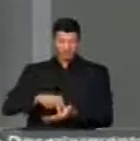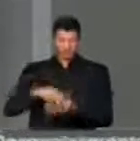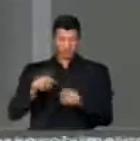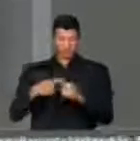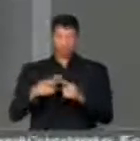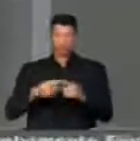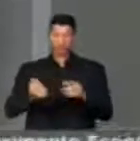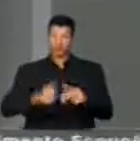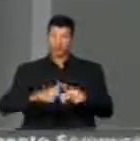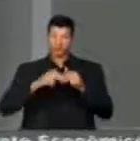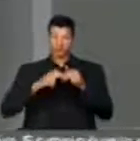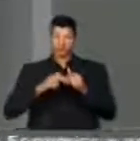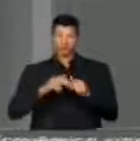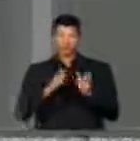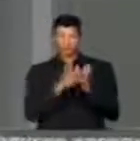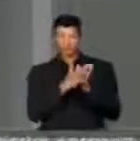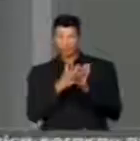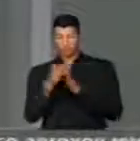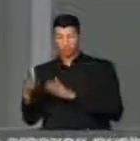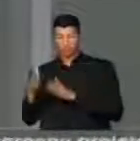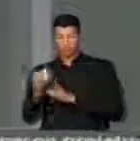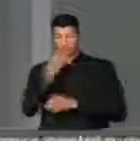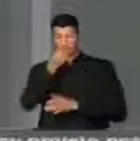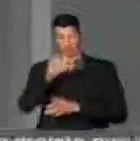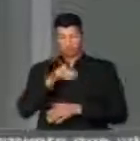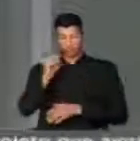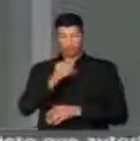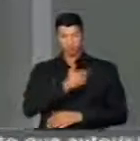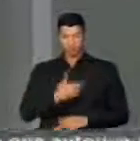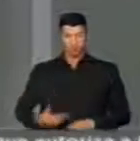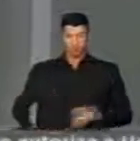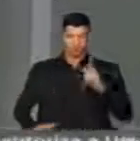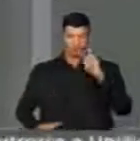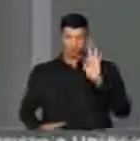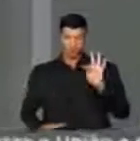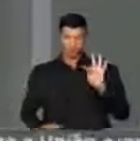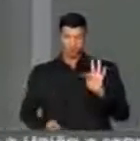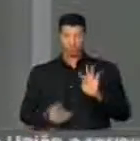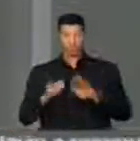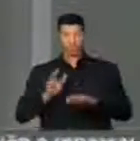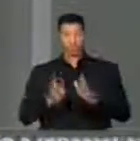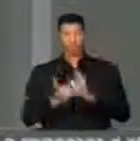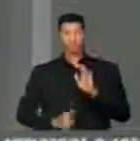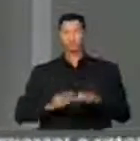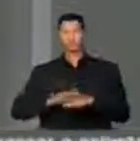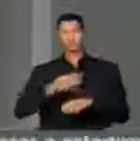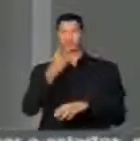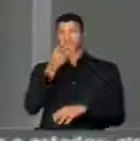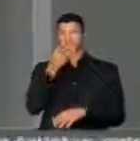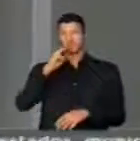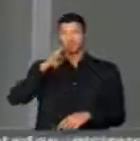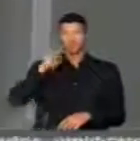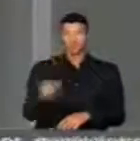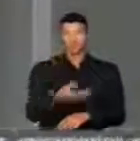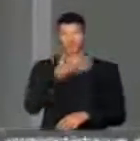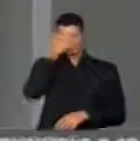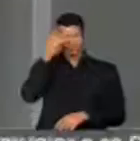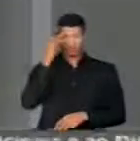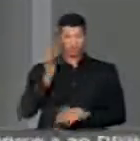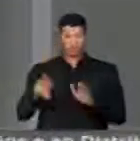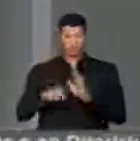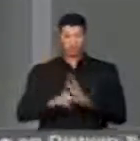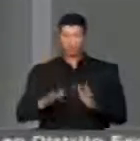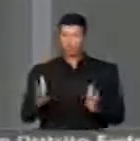foi justamente nesse período de bonança que o governo do PT tirou mais de 36 milhões de pessoas da